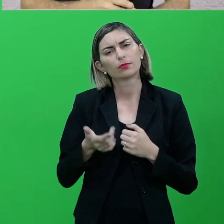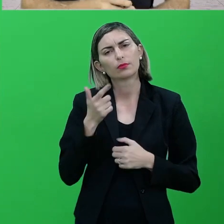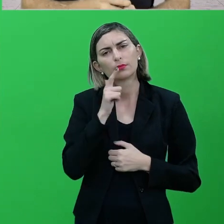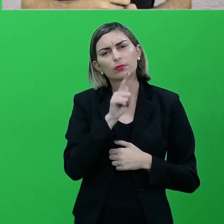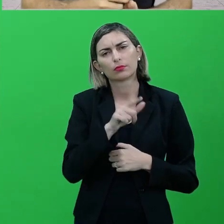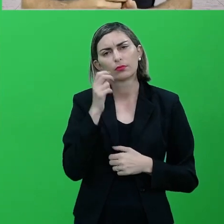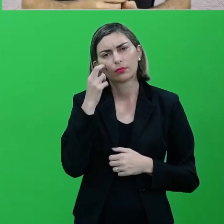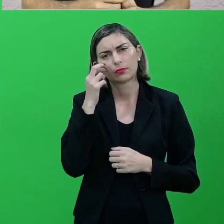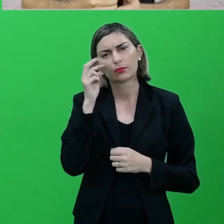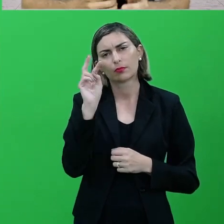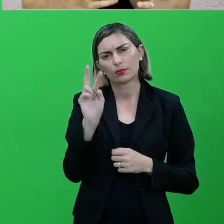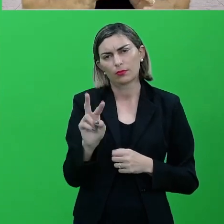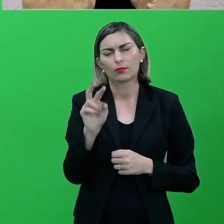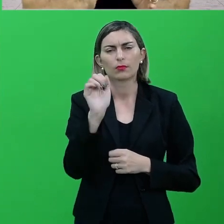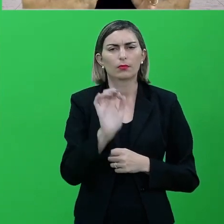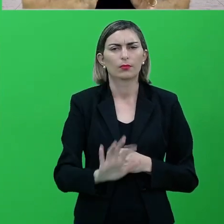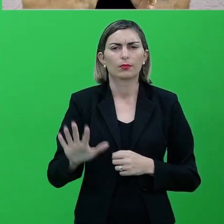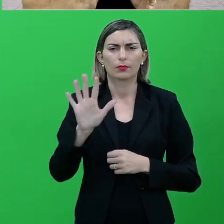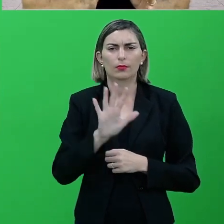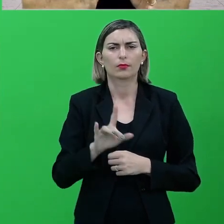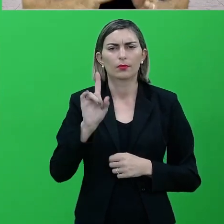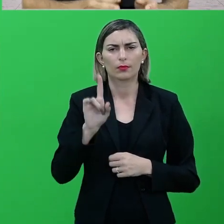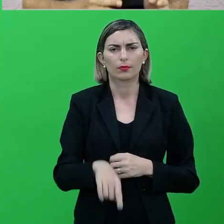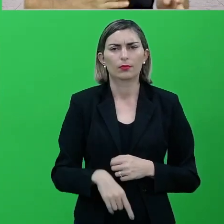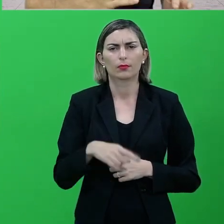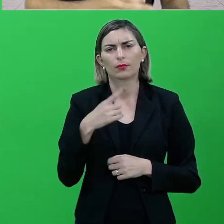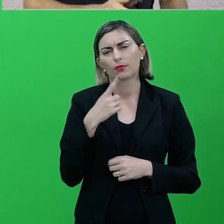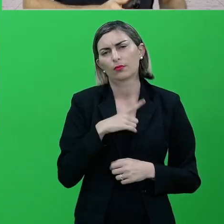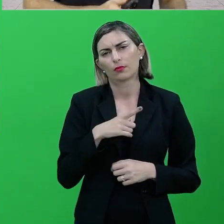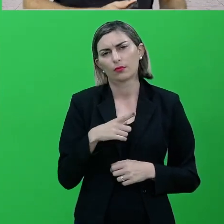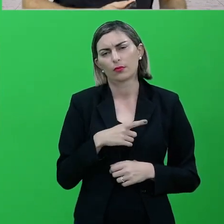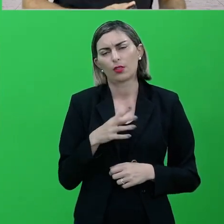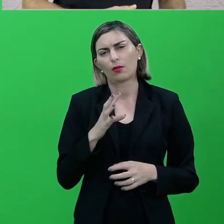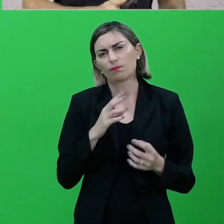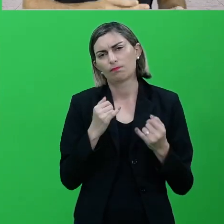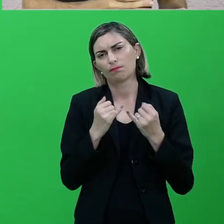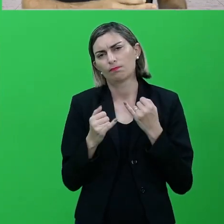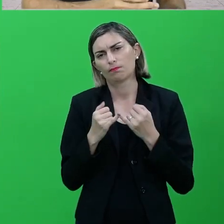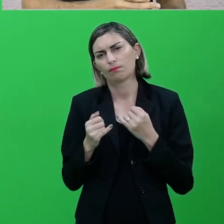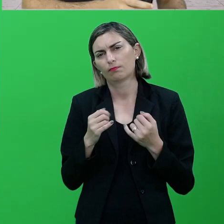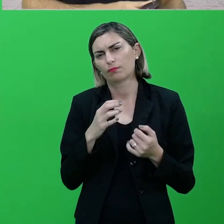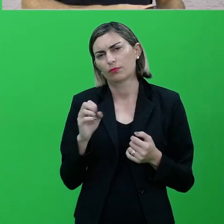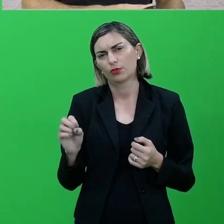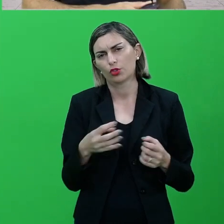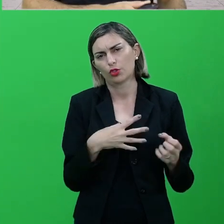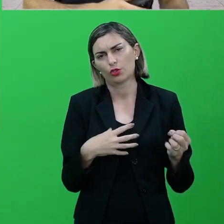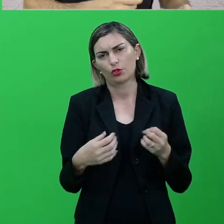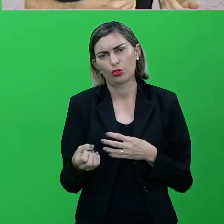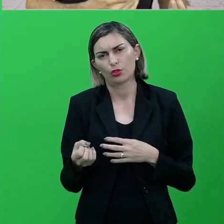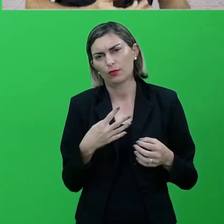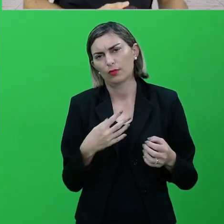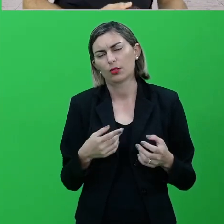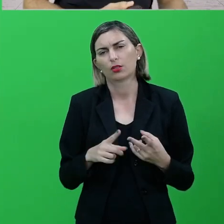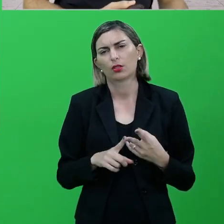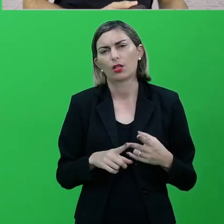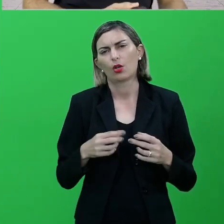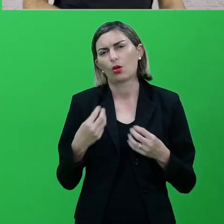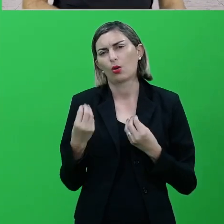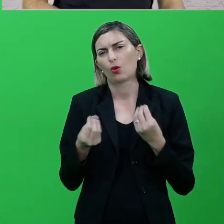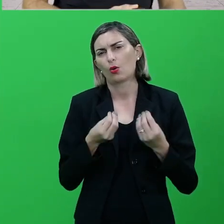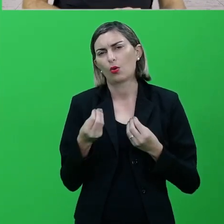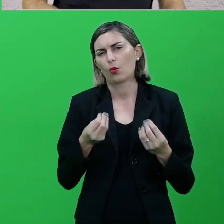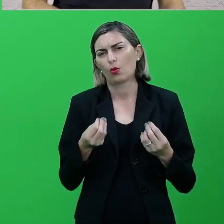nessa imagem que existem coincidências entre a inovação no setor público e a maneira como se